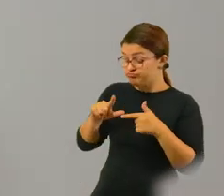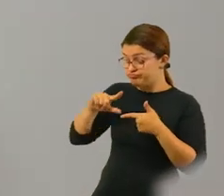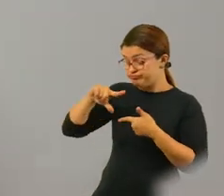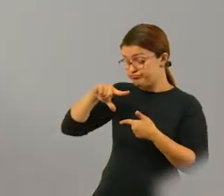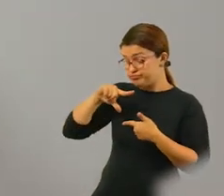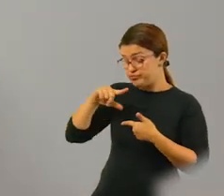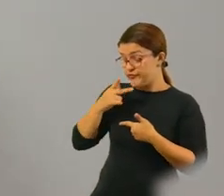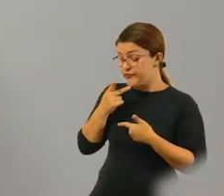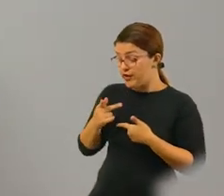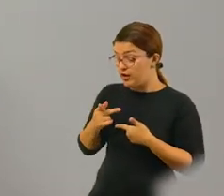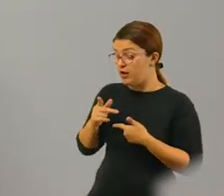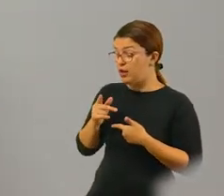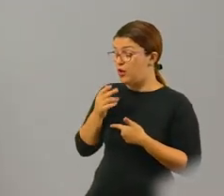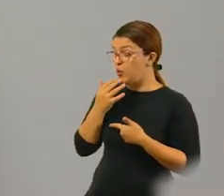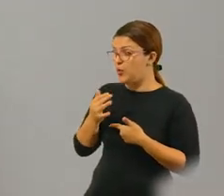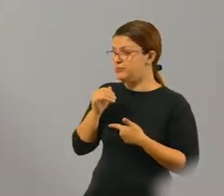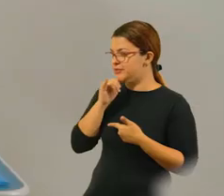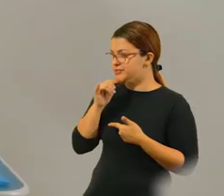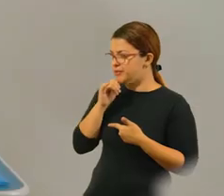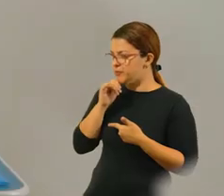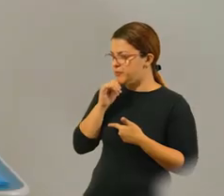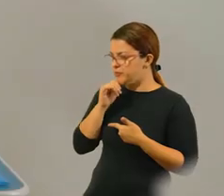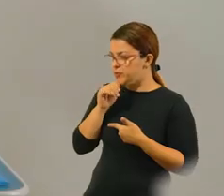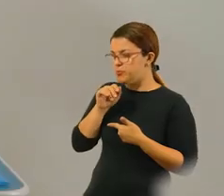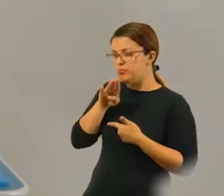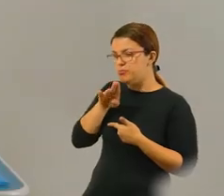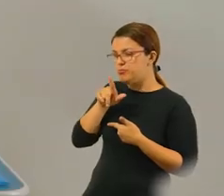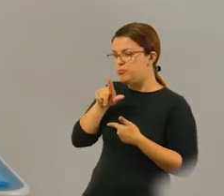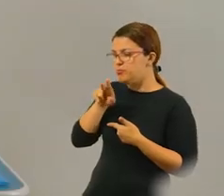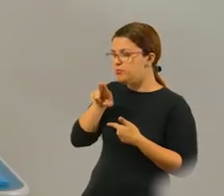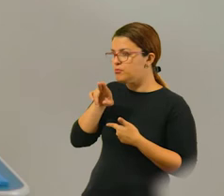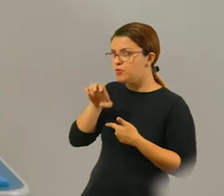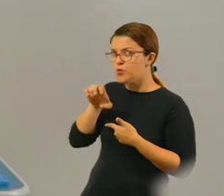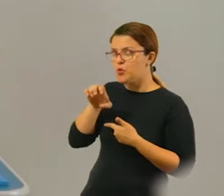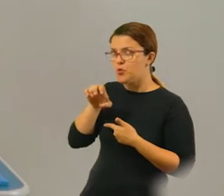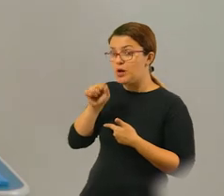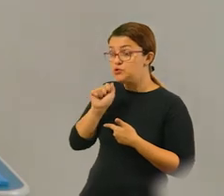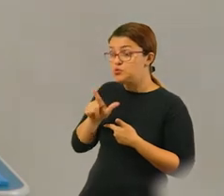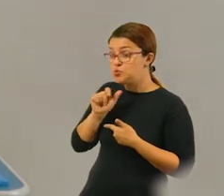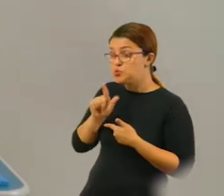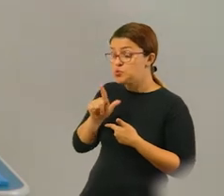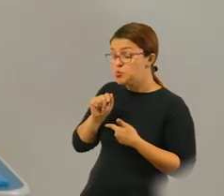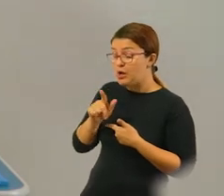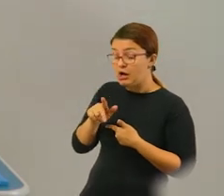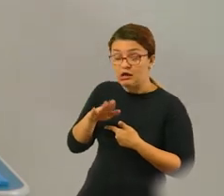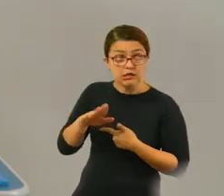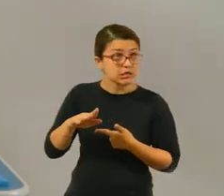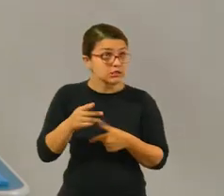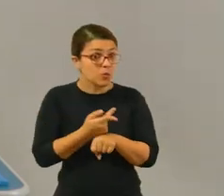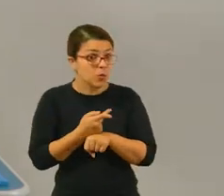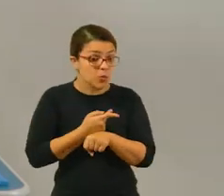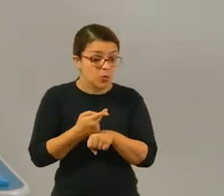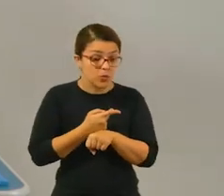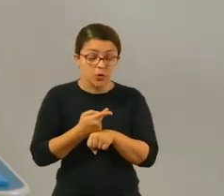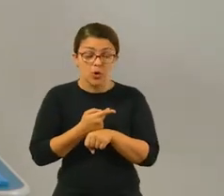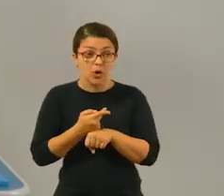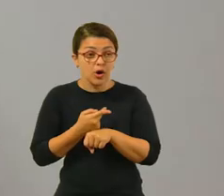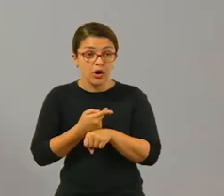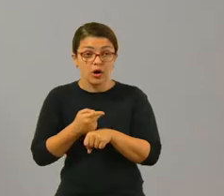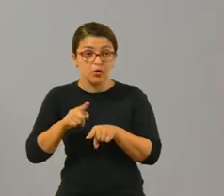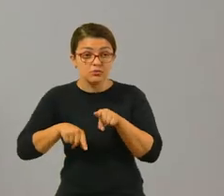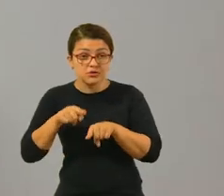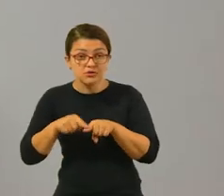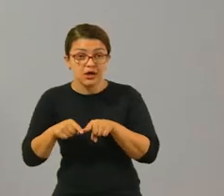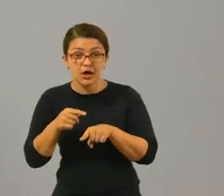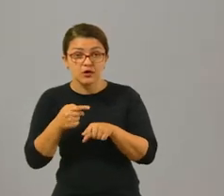é, conforme você for lendo as cores, pede para procurar o objeto da cor, por exemplo, blue. Aí pede para a criança procurar o